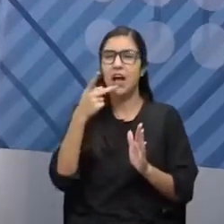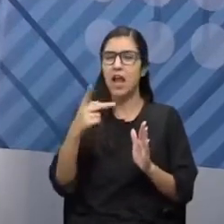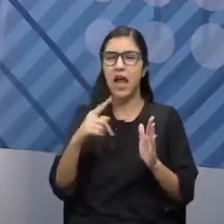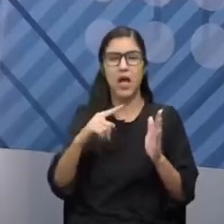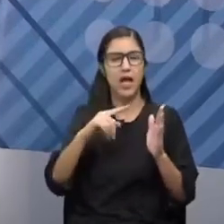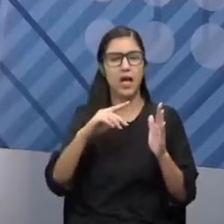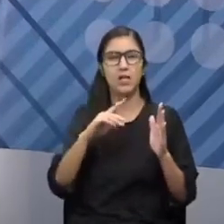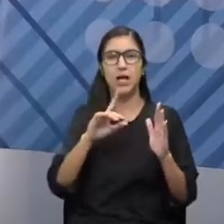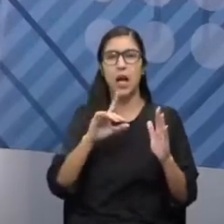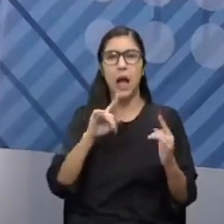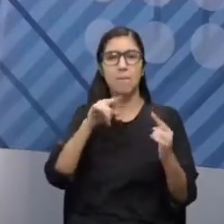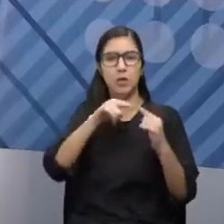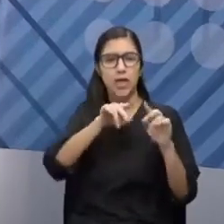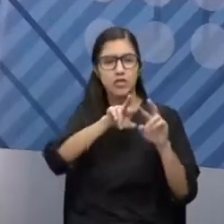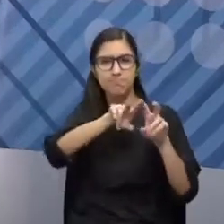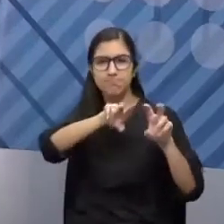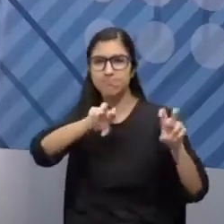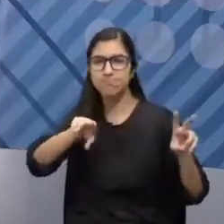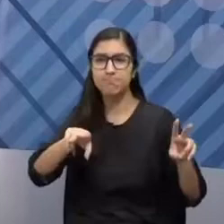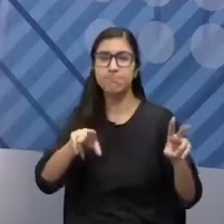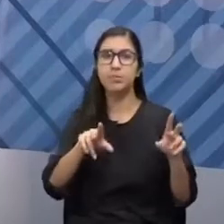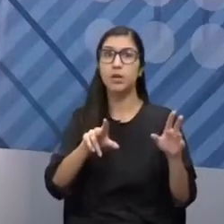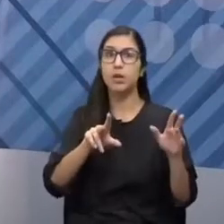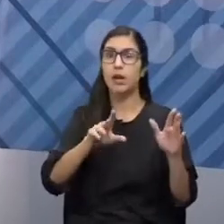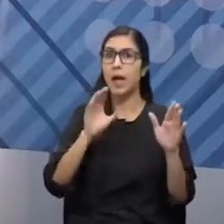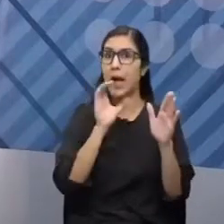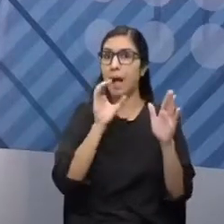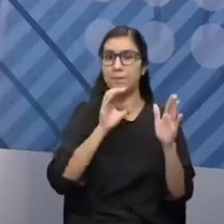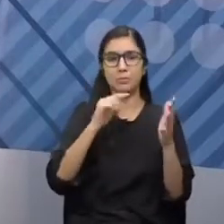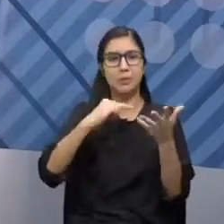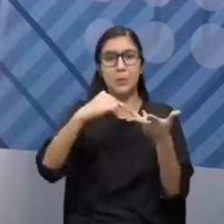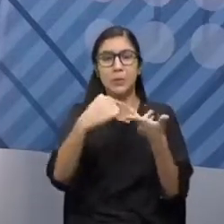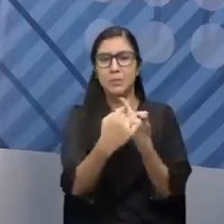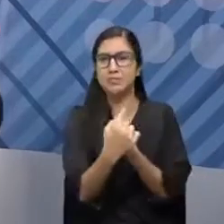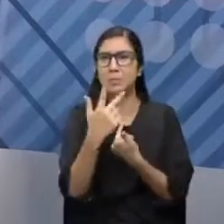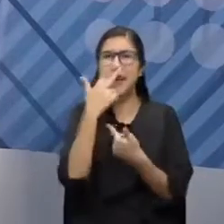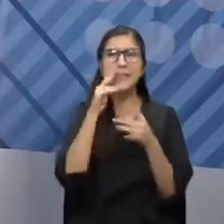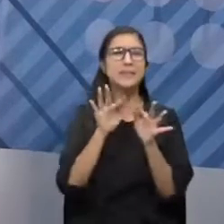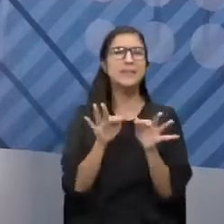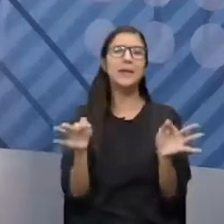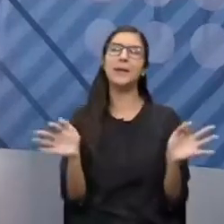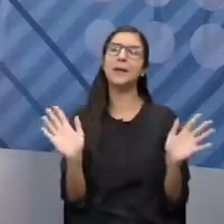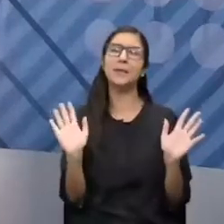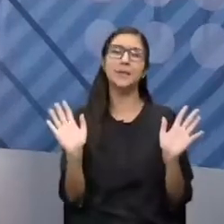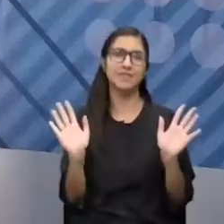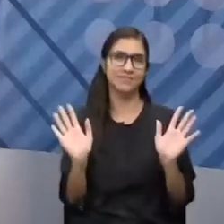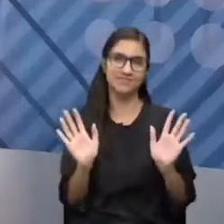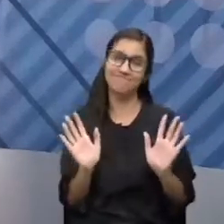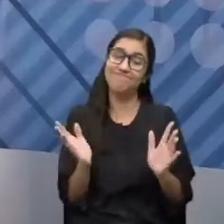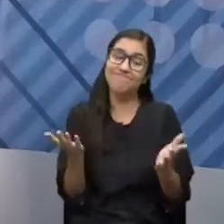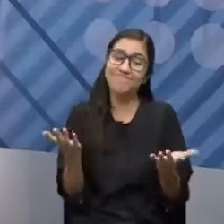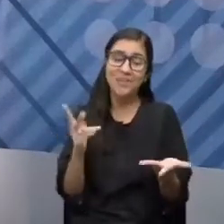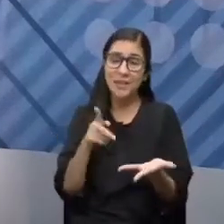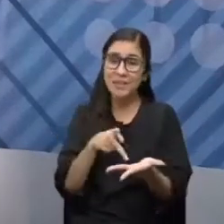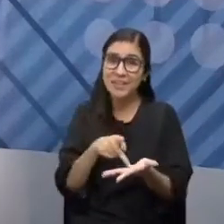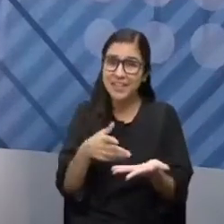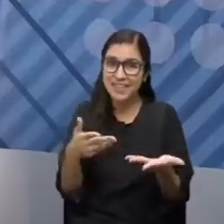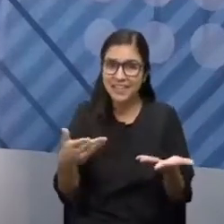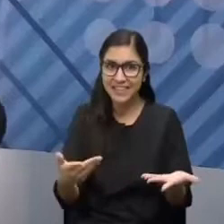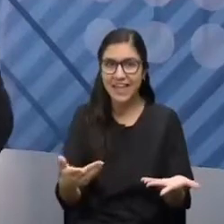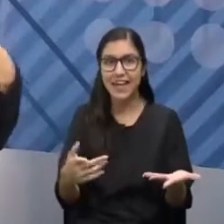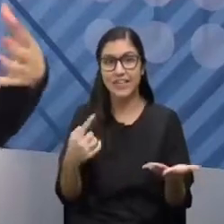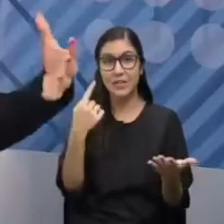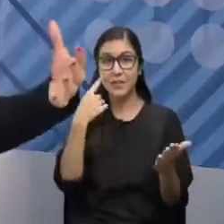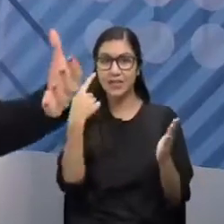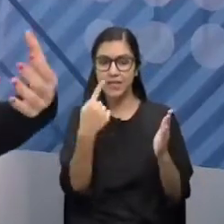a abordagem de uma forma tão rápida, né? Professor, parece que é tão simples assim. Na verdade,